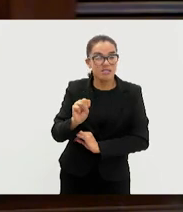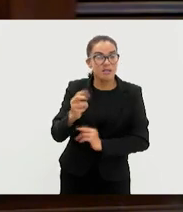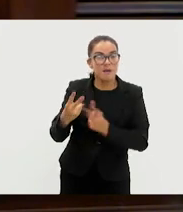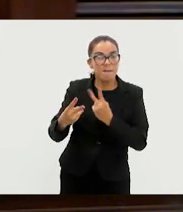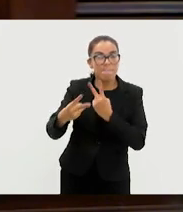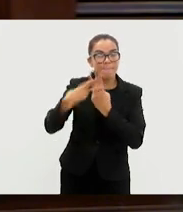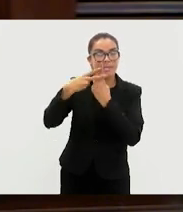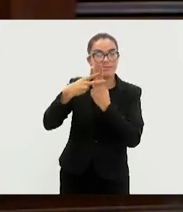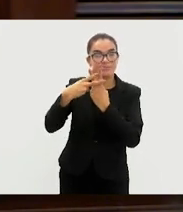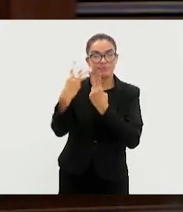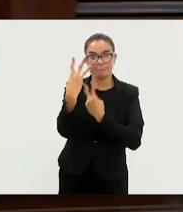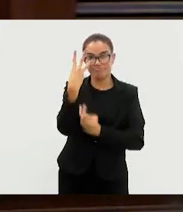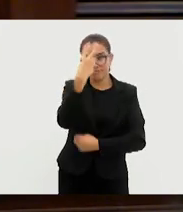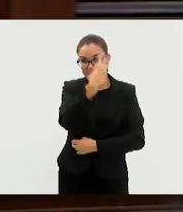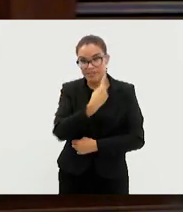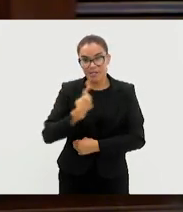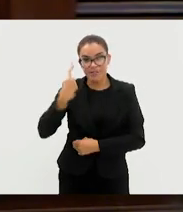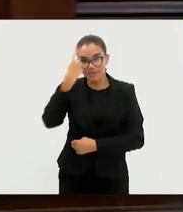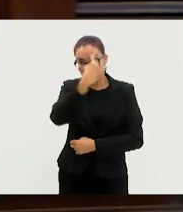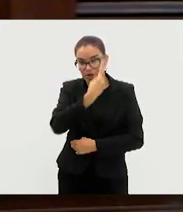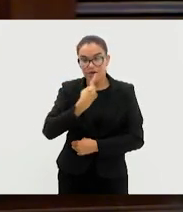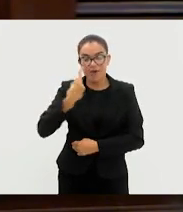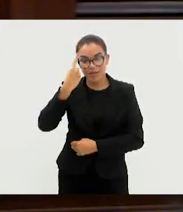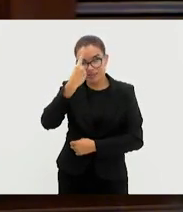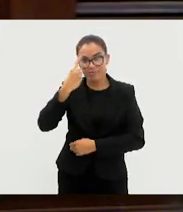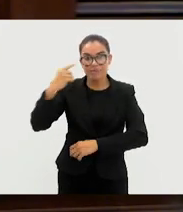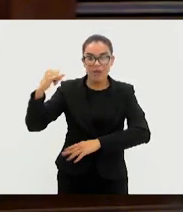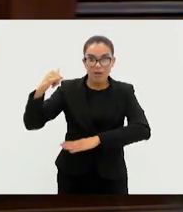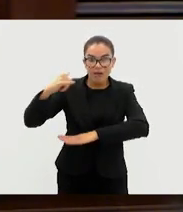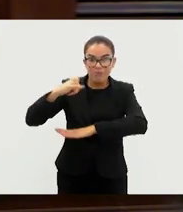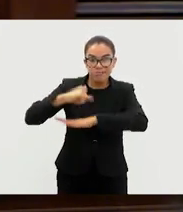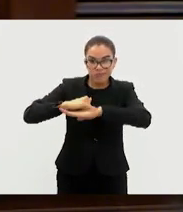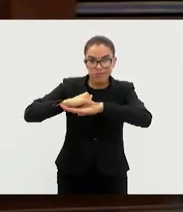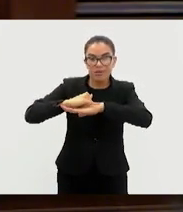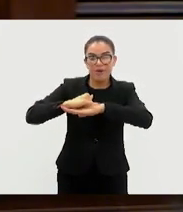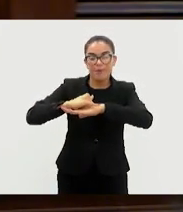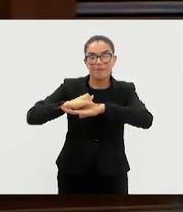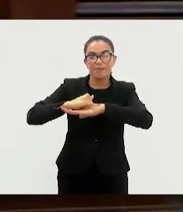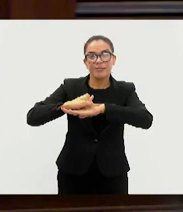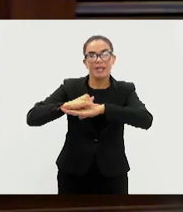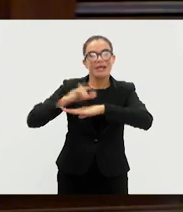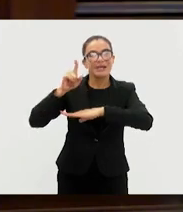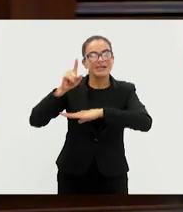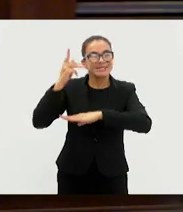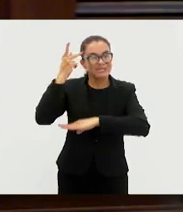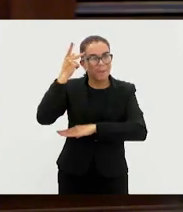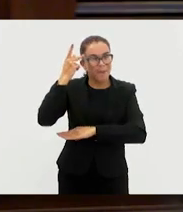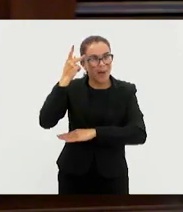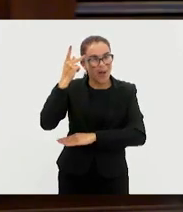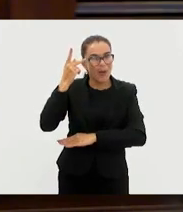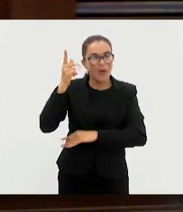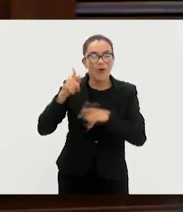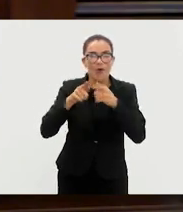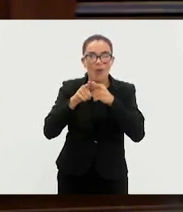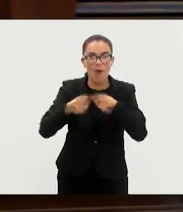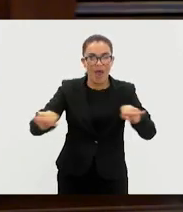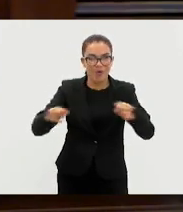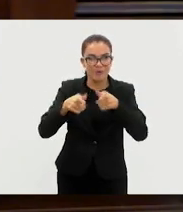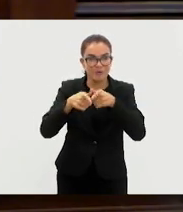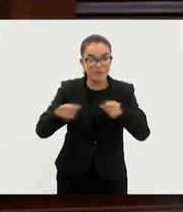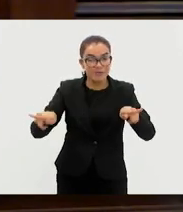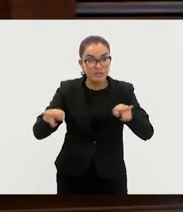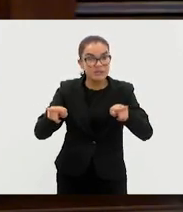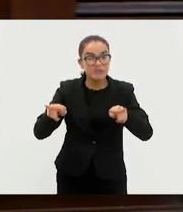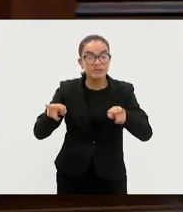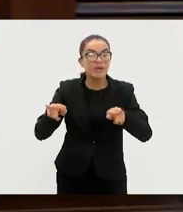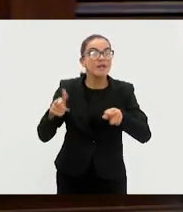3 horas no aeroporto de Galeão, não, lá de Guarulhos. Eles não tinham o